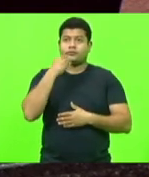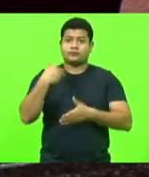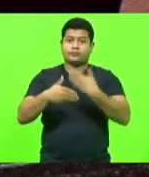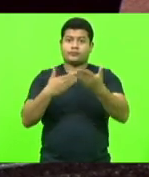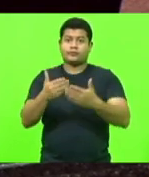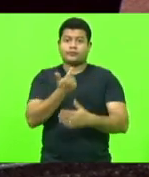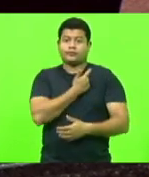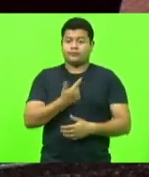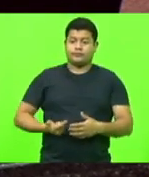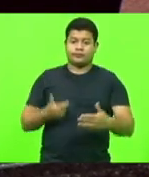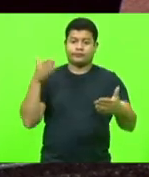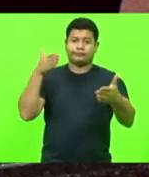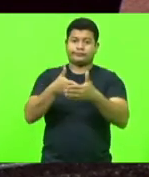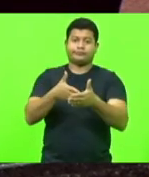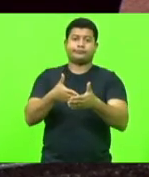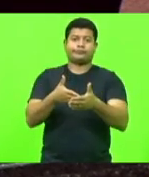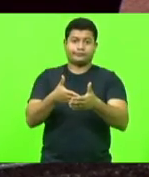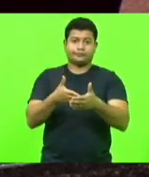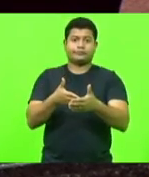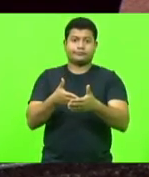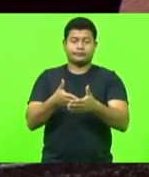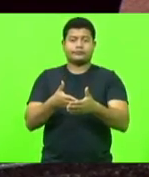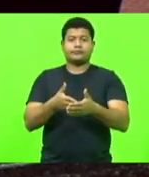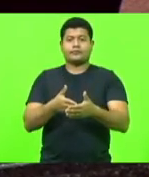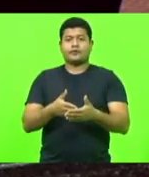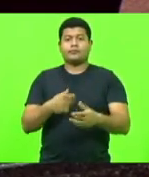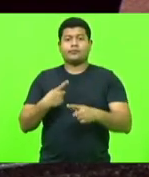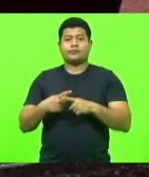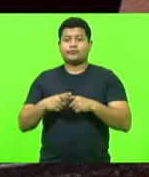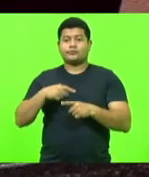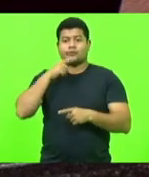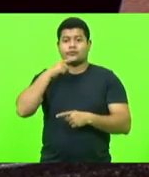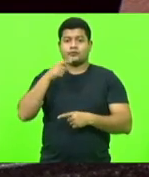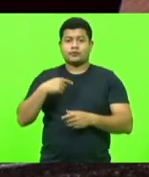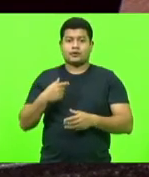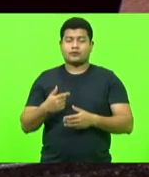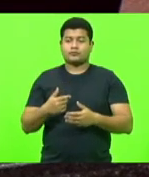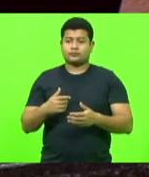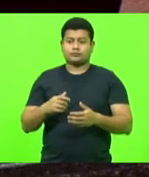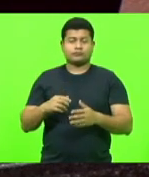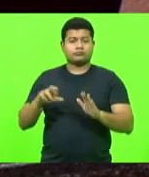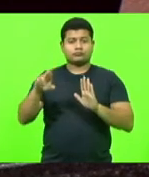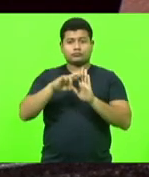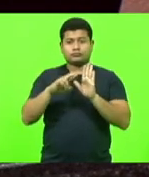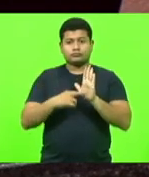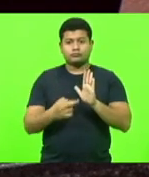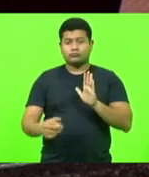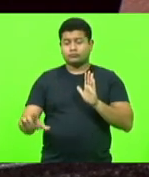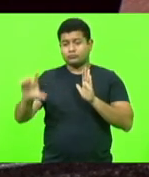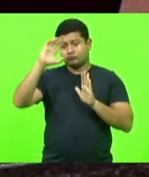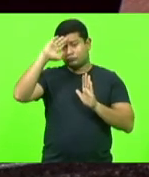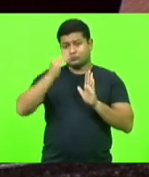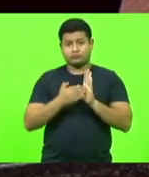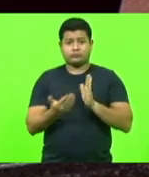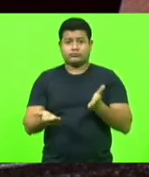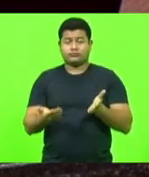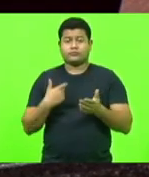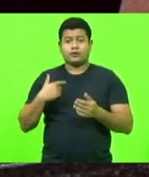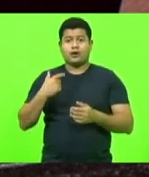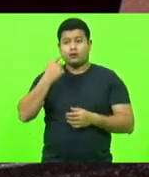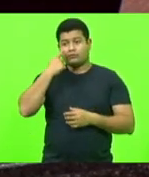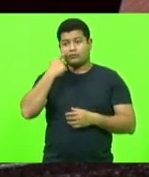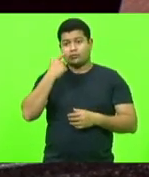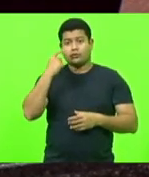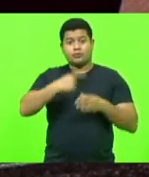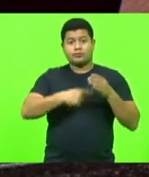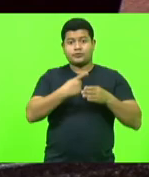governo, deputado Zé Milton, porque não tem como prosperar. Então, vou rever meu voto, ou seja, votei na comissão,